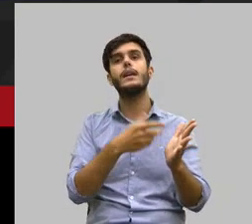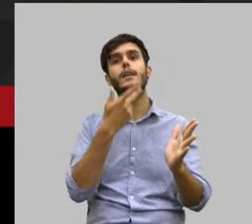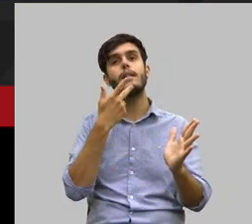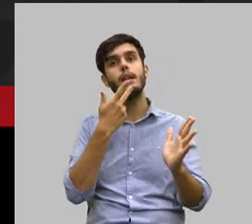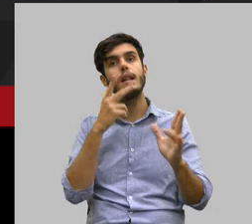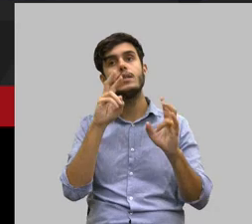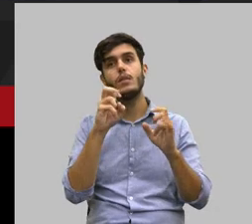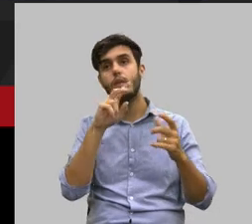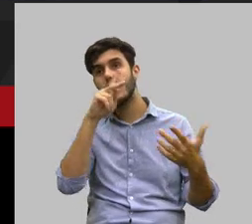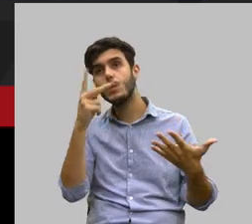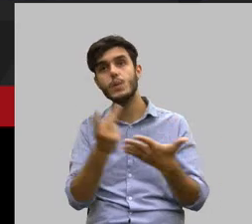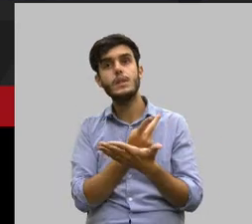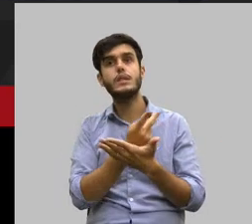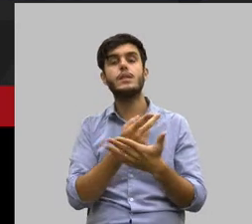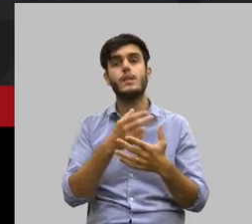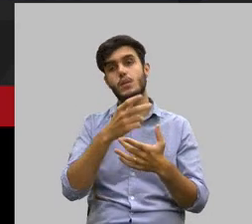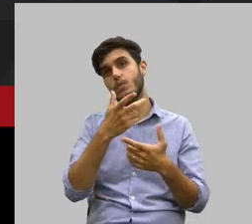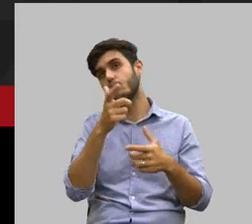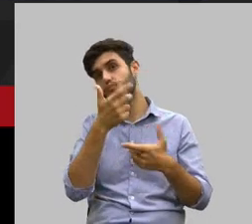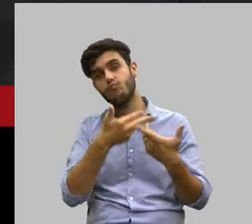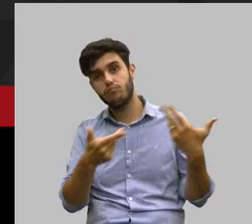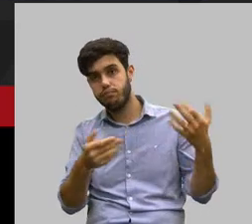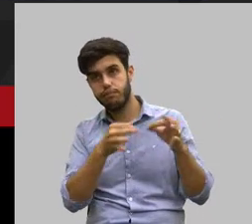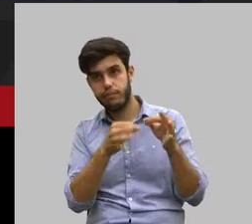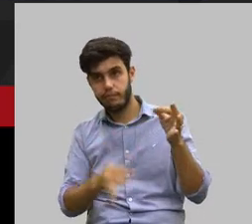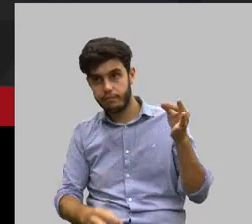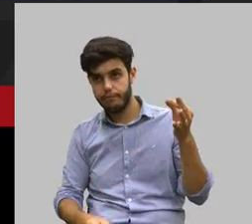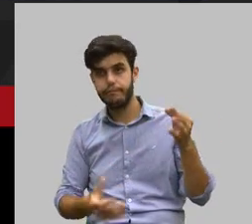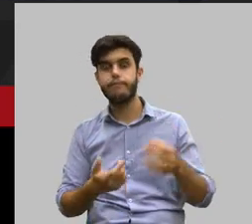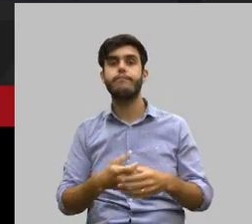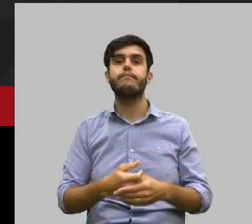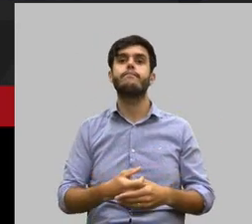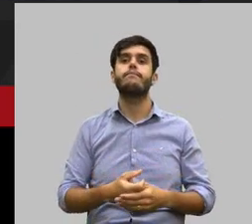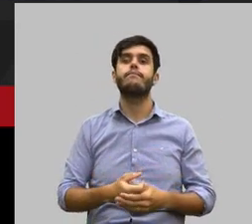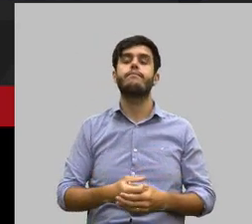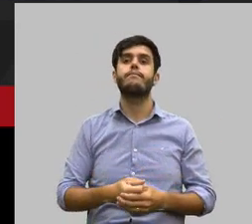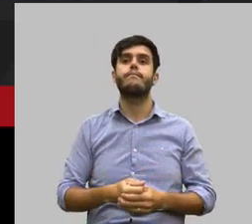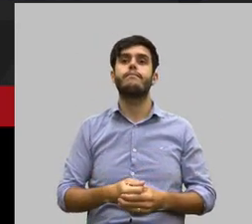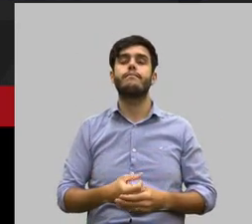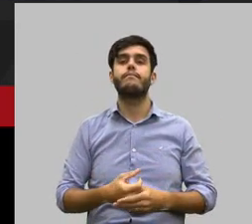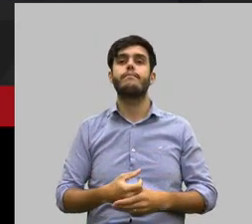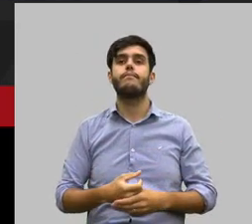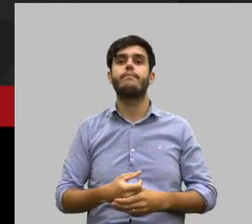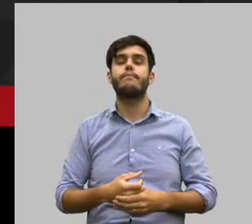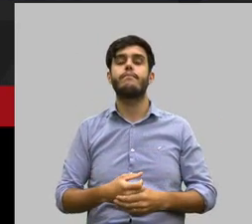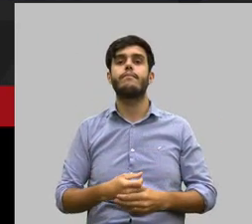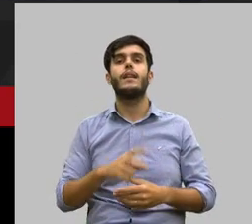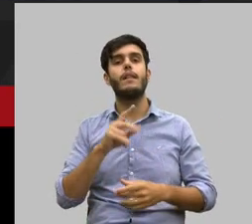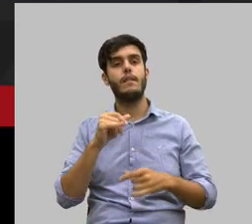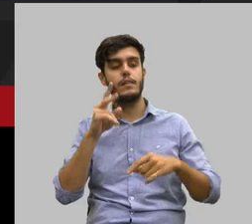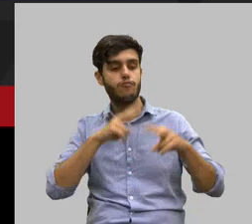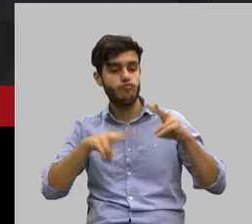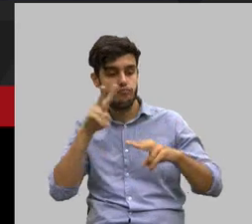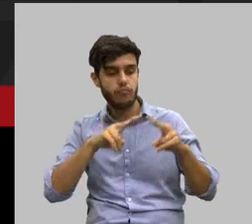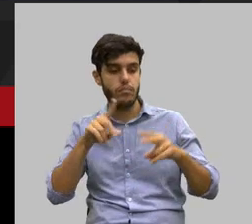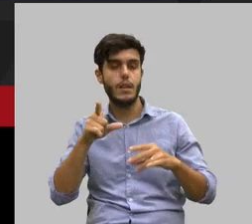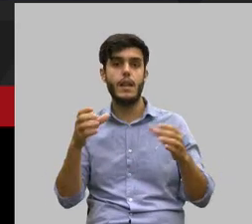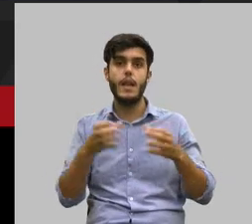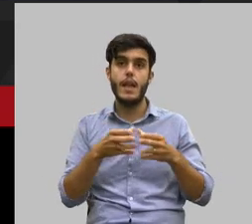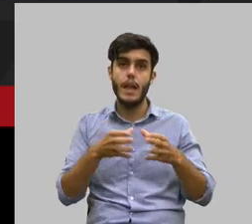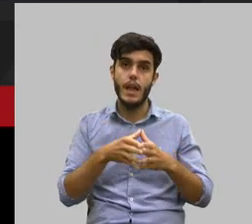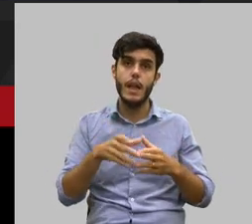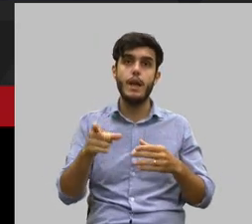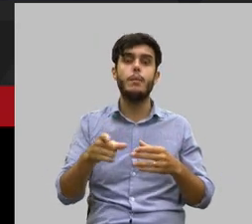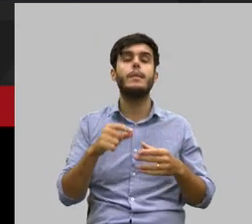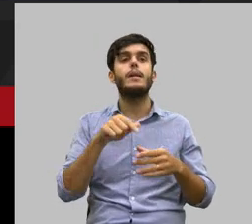determinadas tipologias eh e que né a partir de então serão Ali analisadas pela equipe eh da